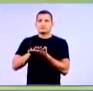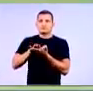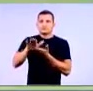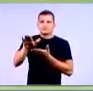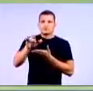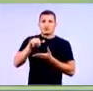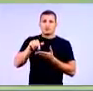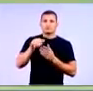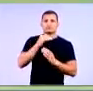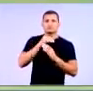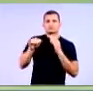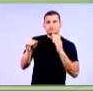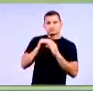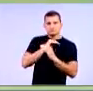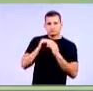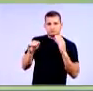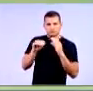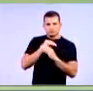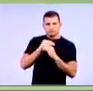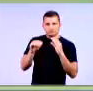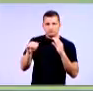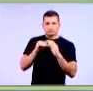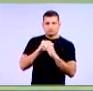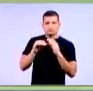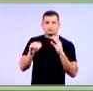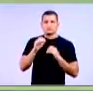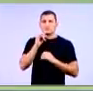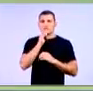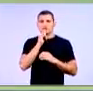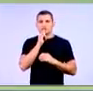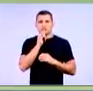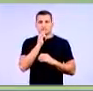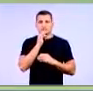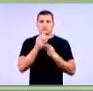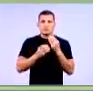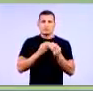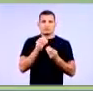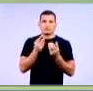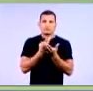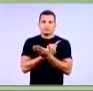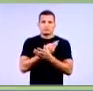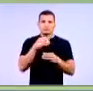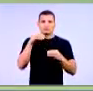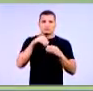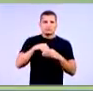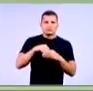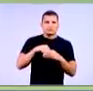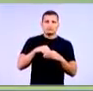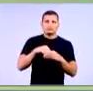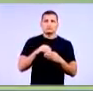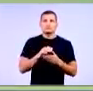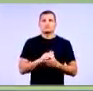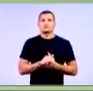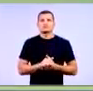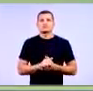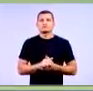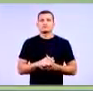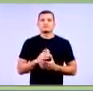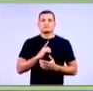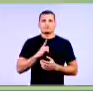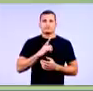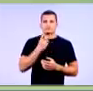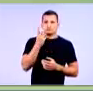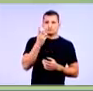troca de mensagem, um exemplo, né, só para a gente ter como ideia da troca de mensagem entre, a gente tem dois exemplos aqui de duas classes,